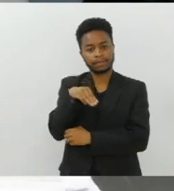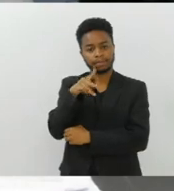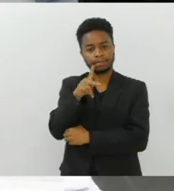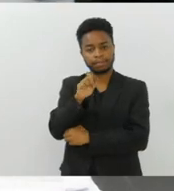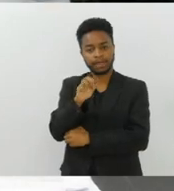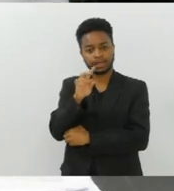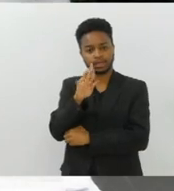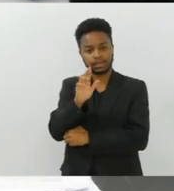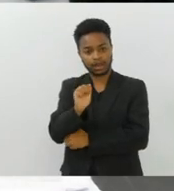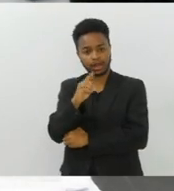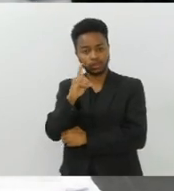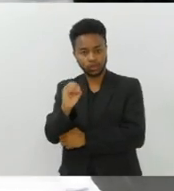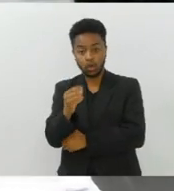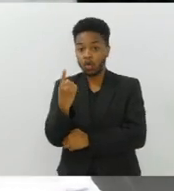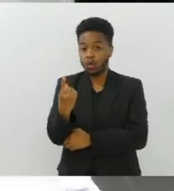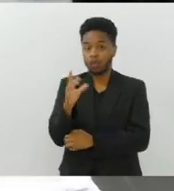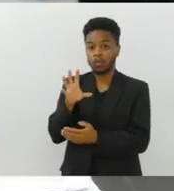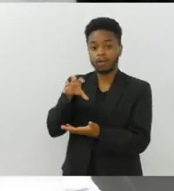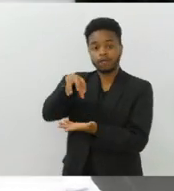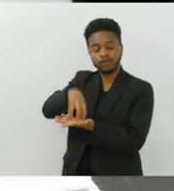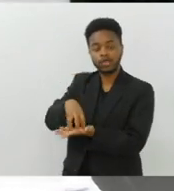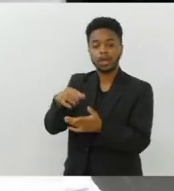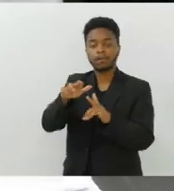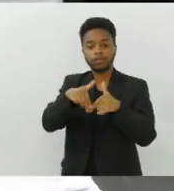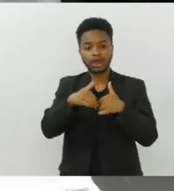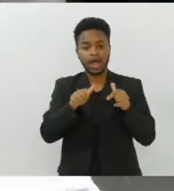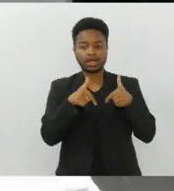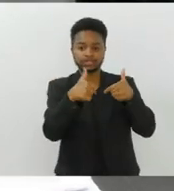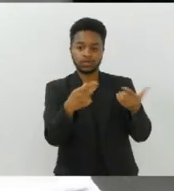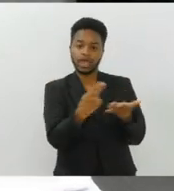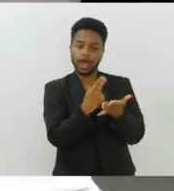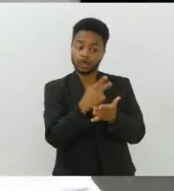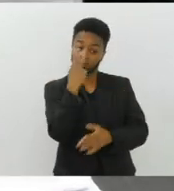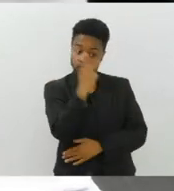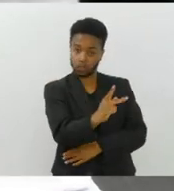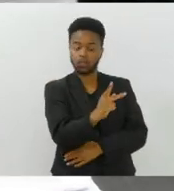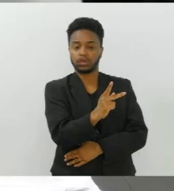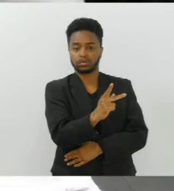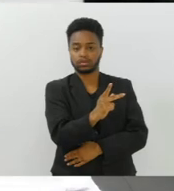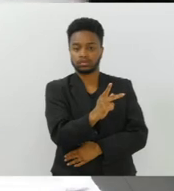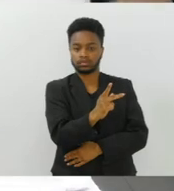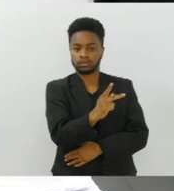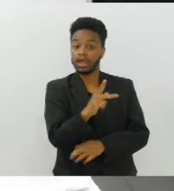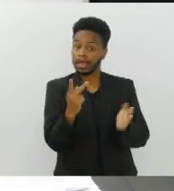impetrado por uma das federações por conta de uma conduta incorreta de Vossa Excelência,